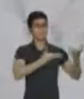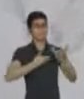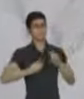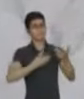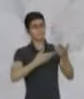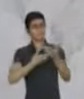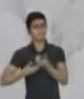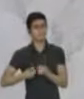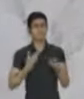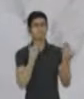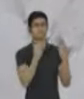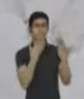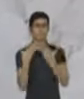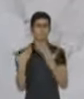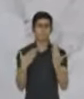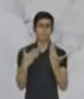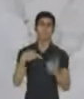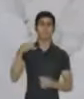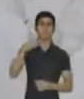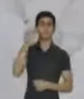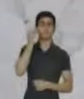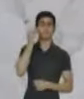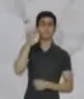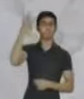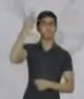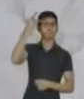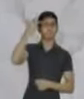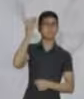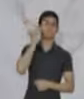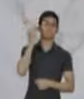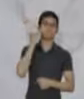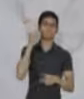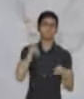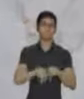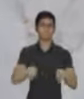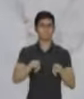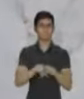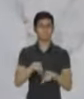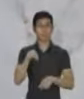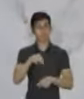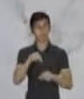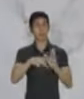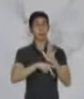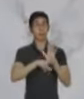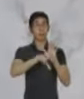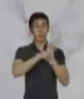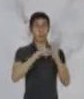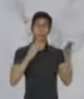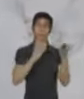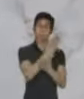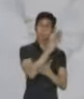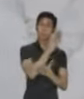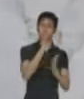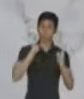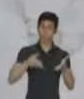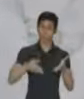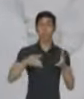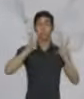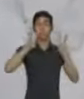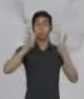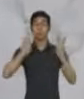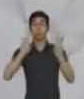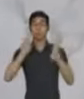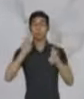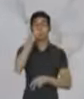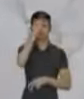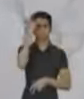aprovou uma lei nessa casa para que todo policial militar e civil em serviço ou fora dele vítima de violência tivesse um